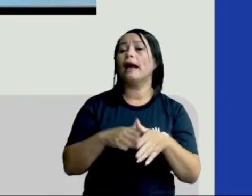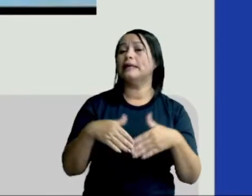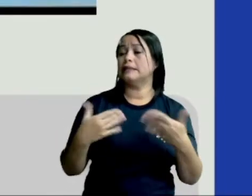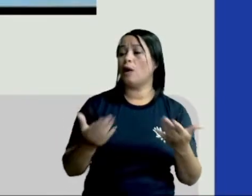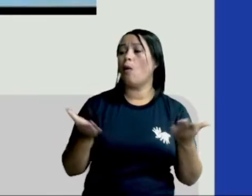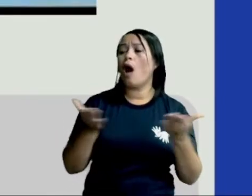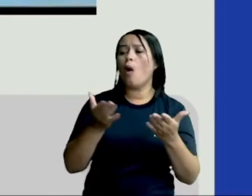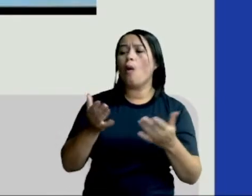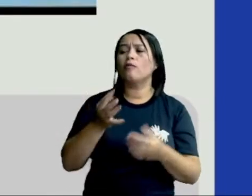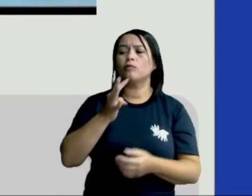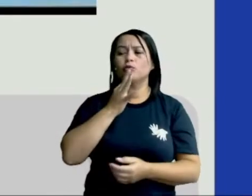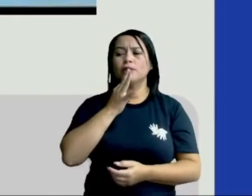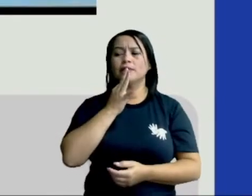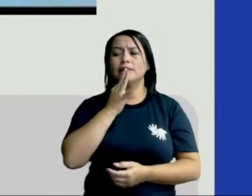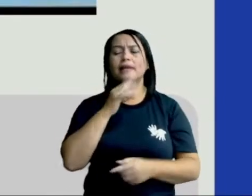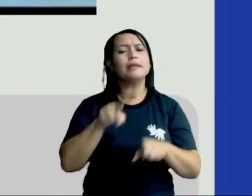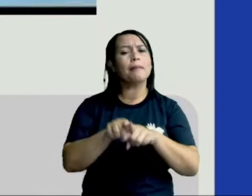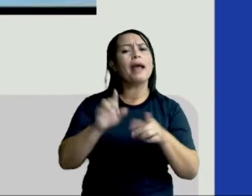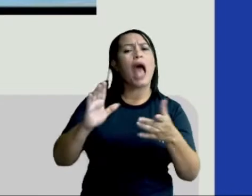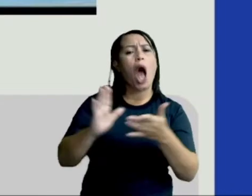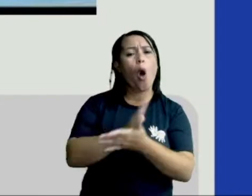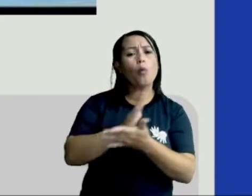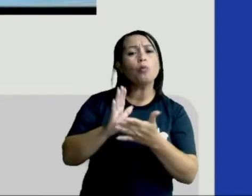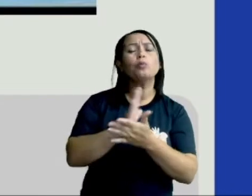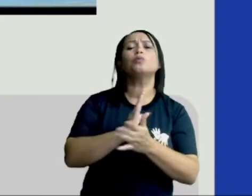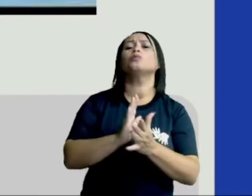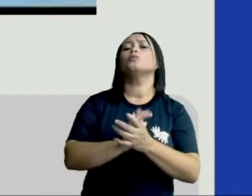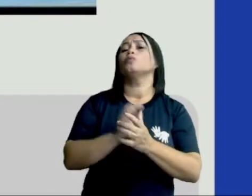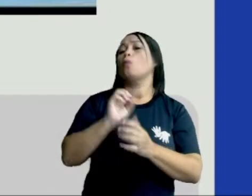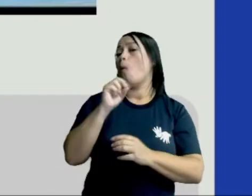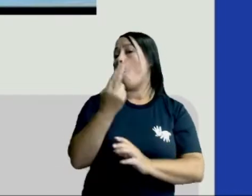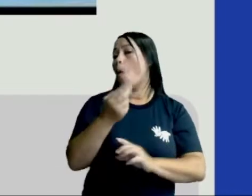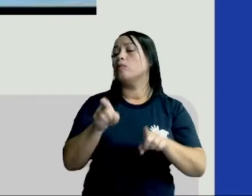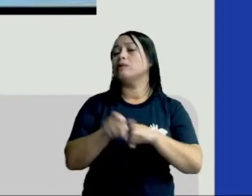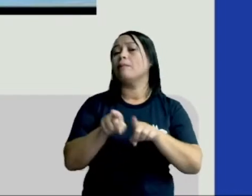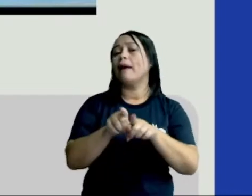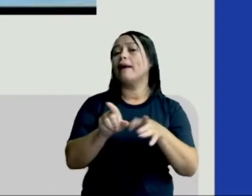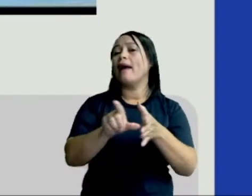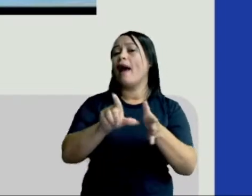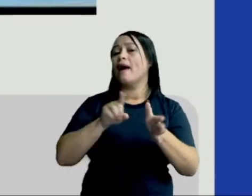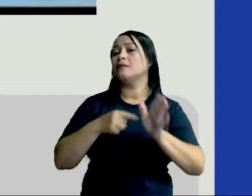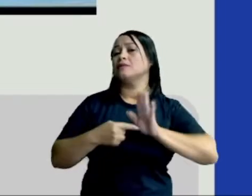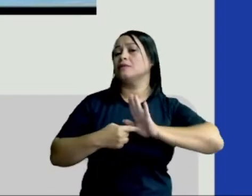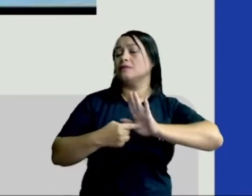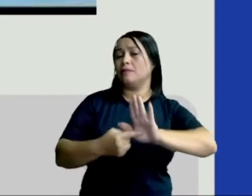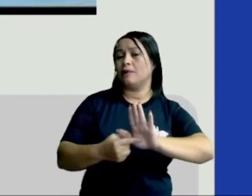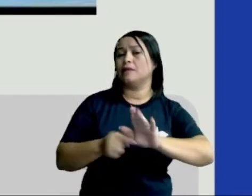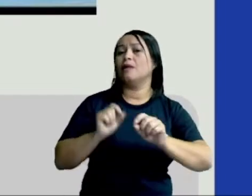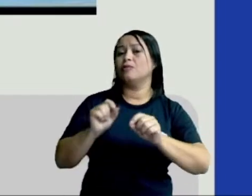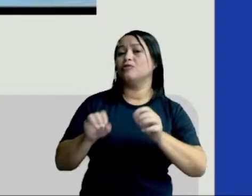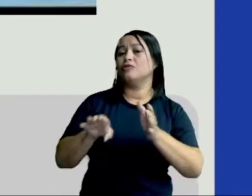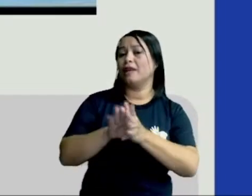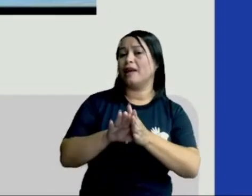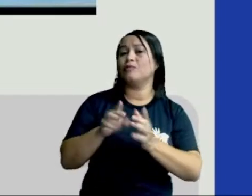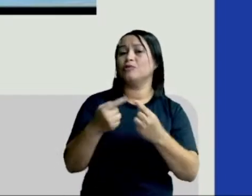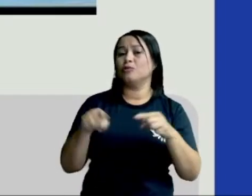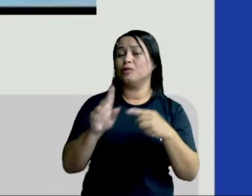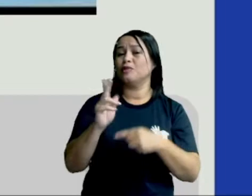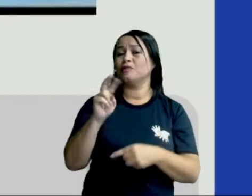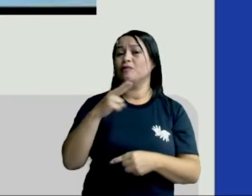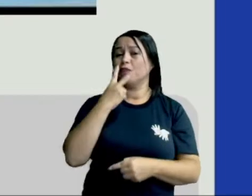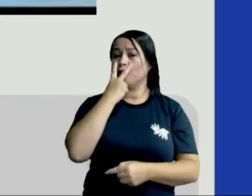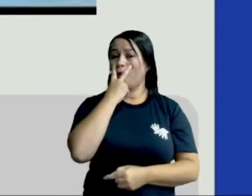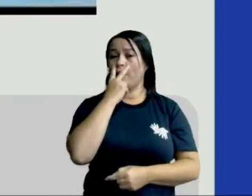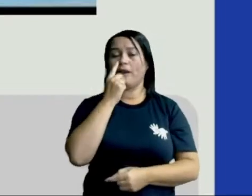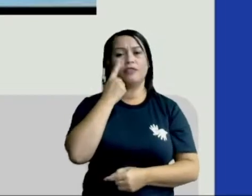a gente agora vai conhecer alguns, ou apresentar antes de chegarmos no hino de Vitória.